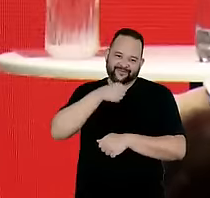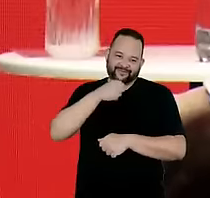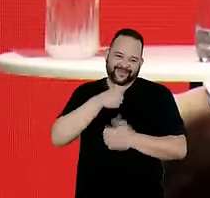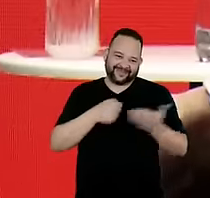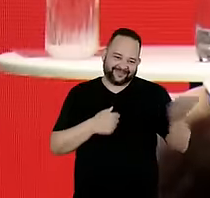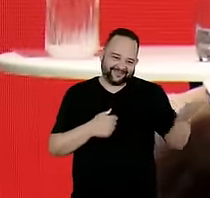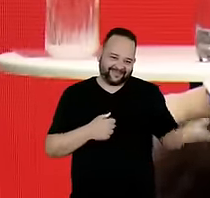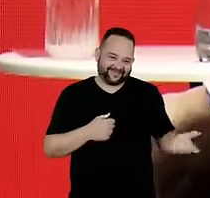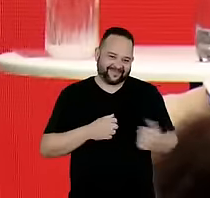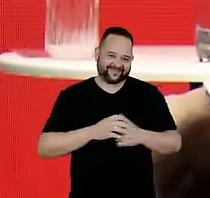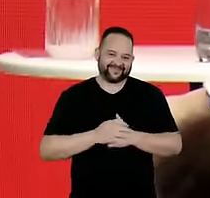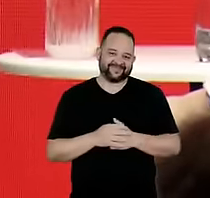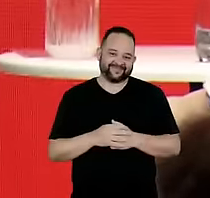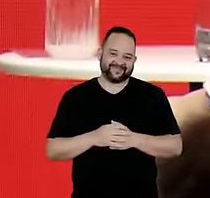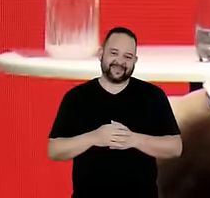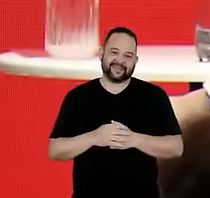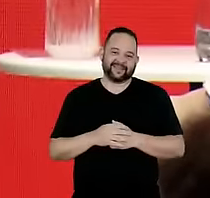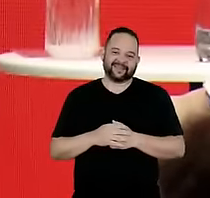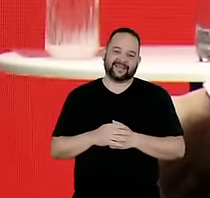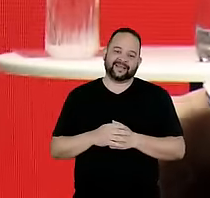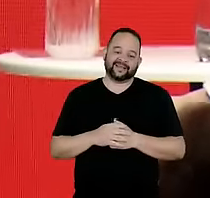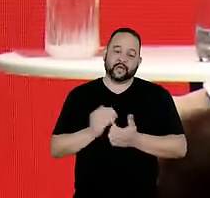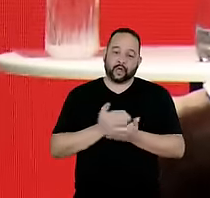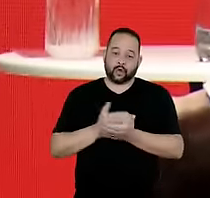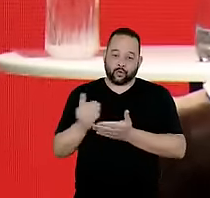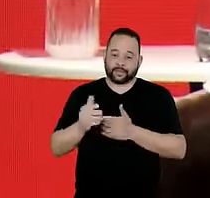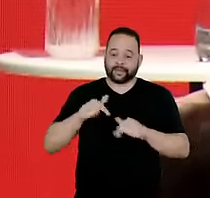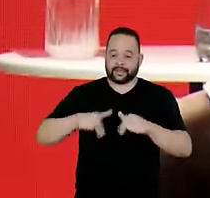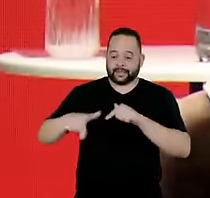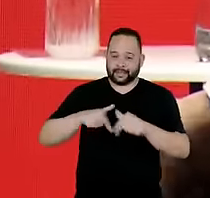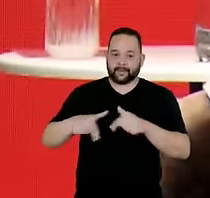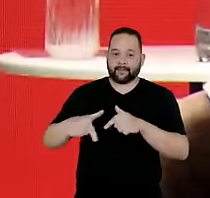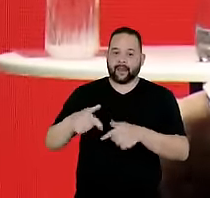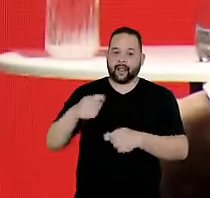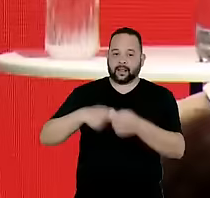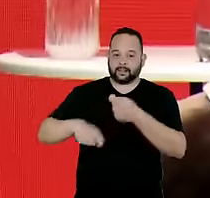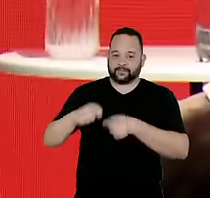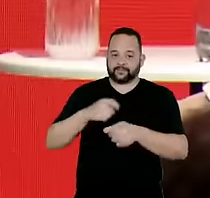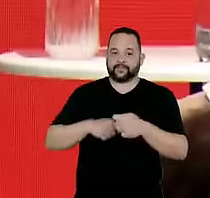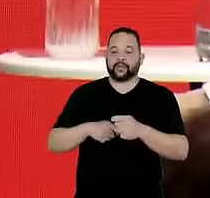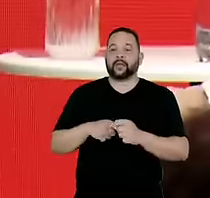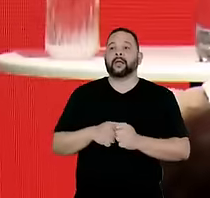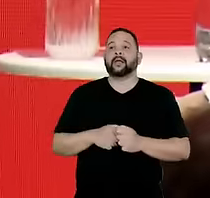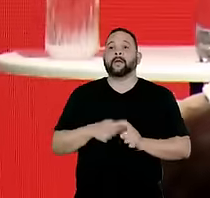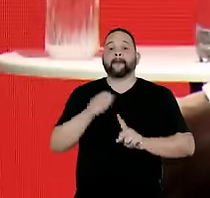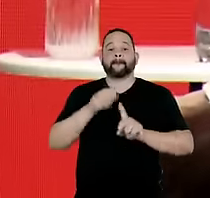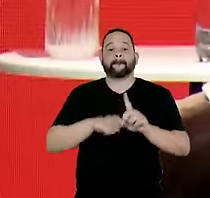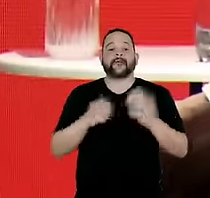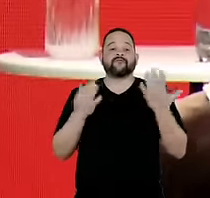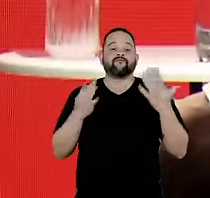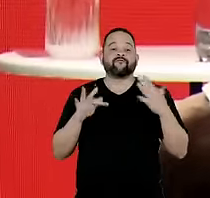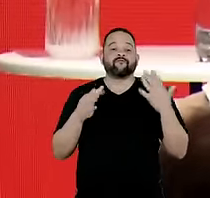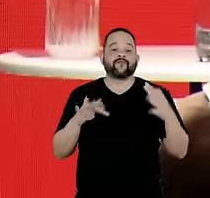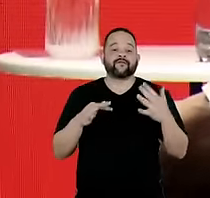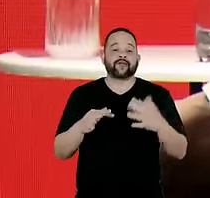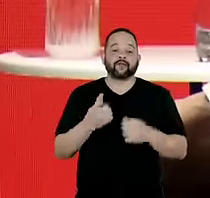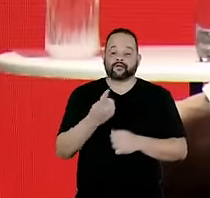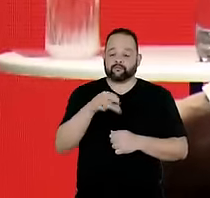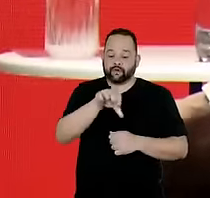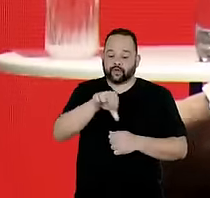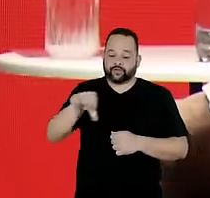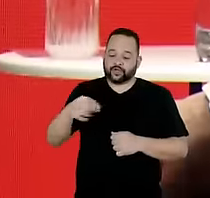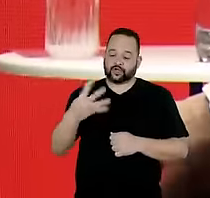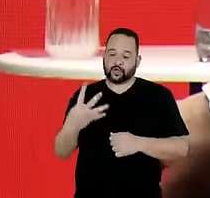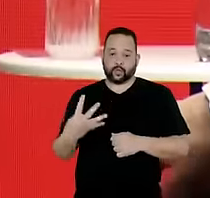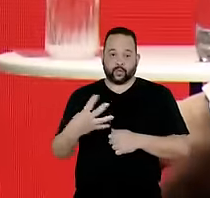comecei no mercado financeiro em fevereiro de 94 ah TRS anos quatro eh